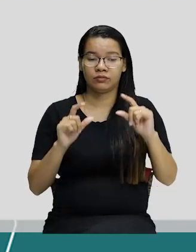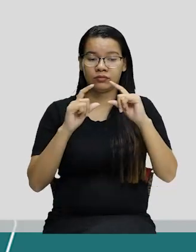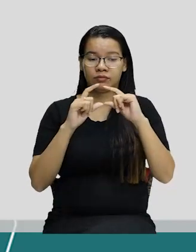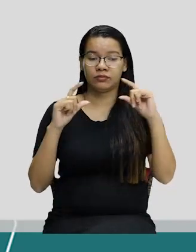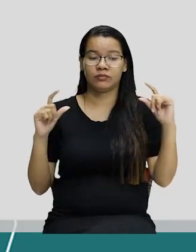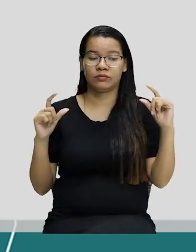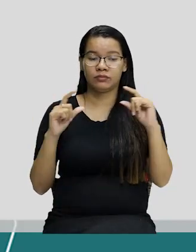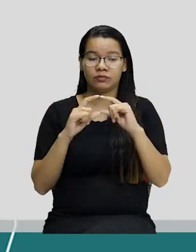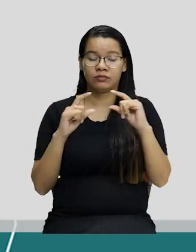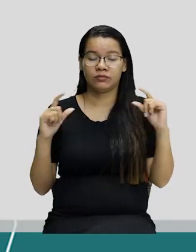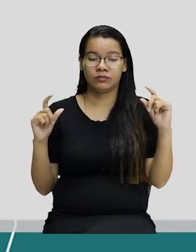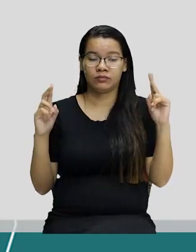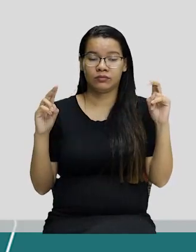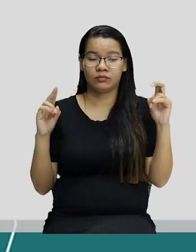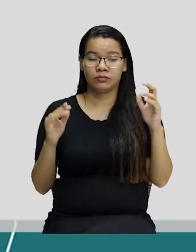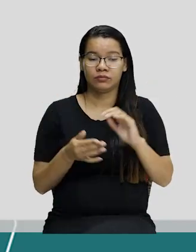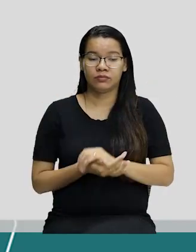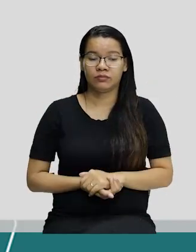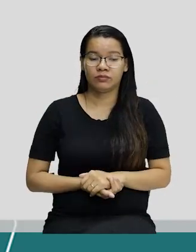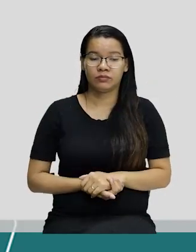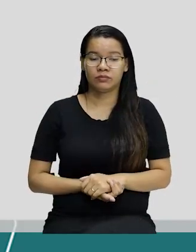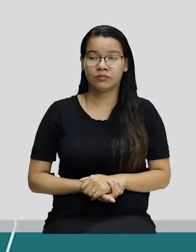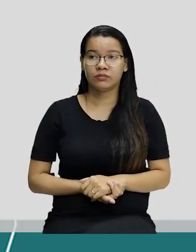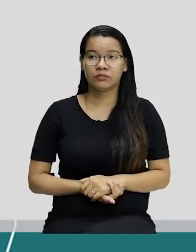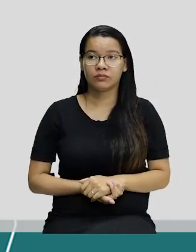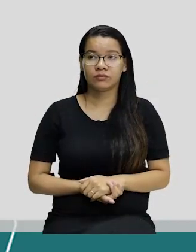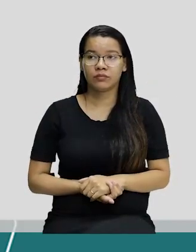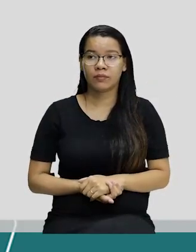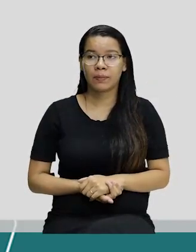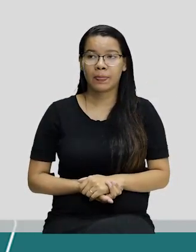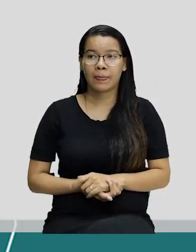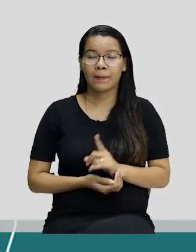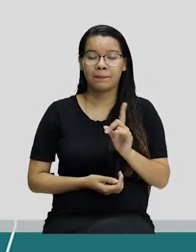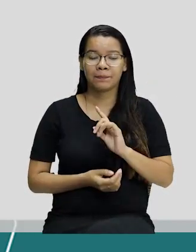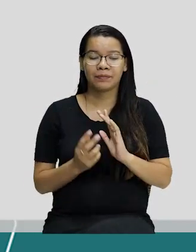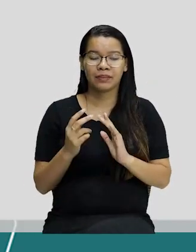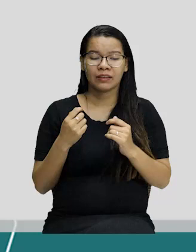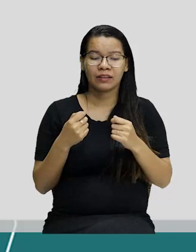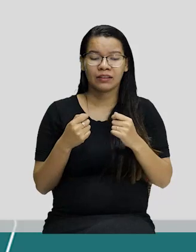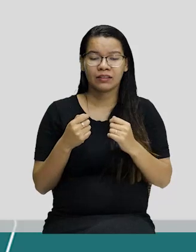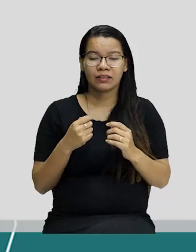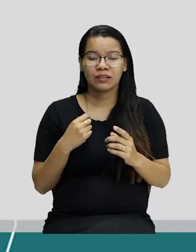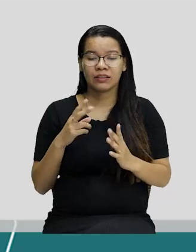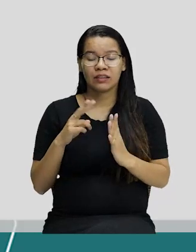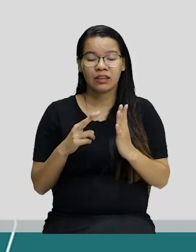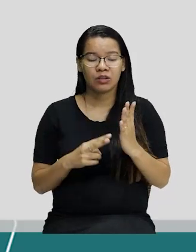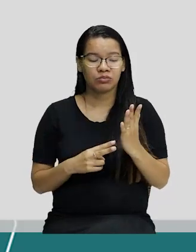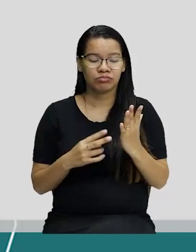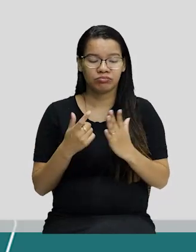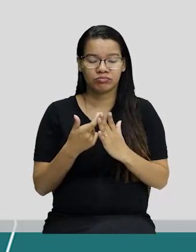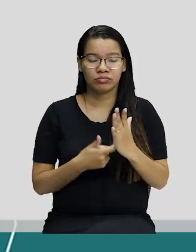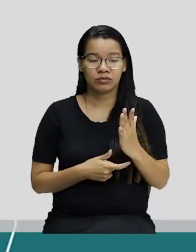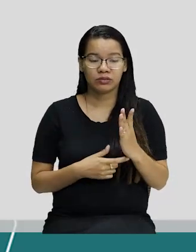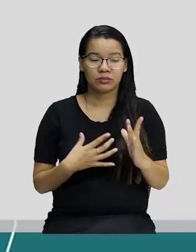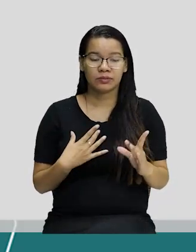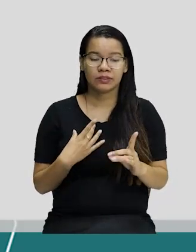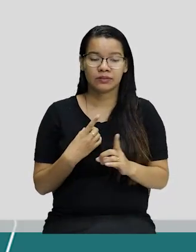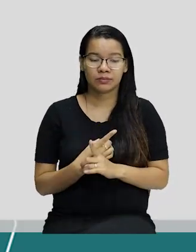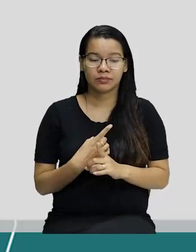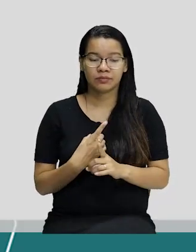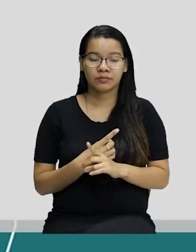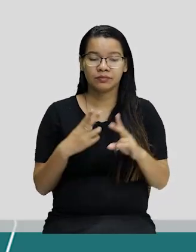cima, ó, no título, tá? Como se fosse num cabeçalho. Então, eu não preciso ler o texto para identificar o assunto. Eu consigo